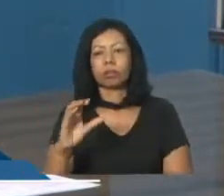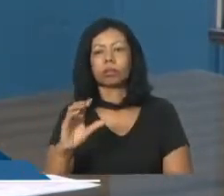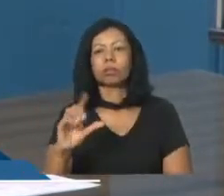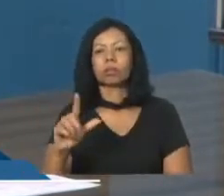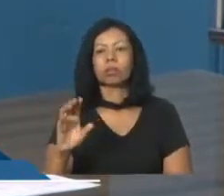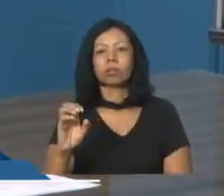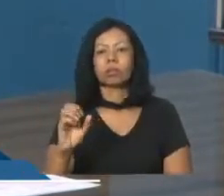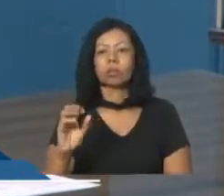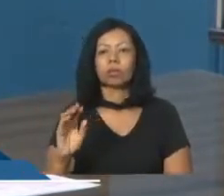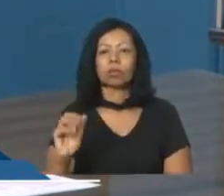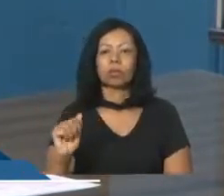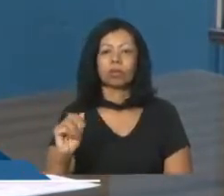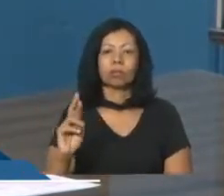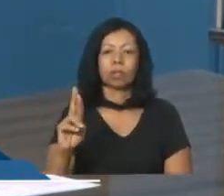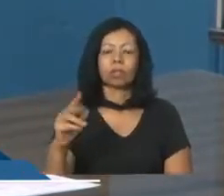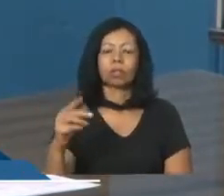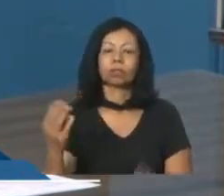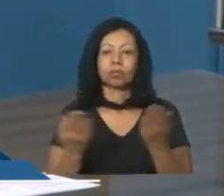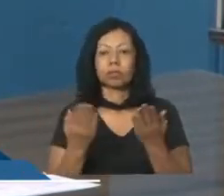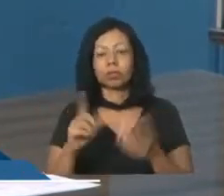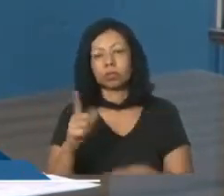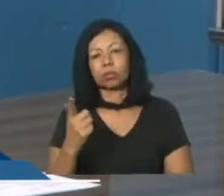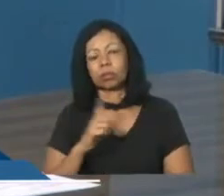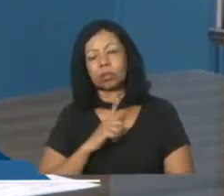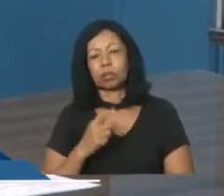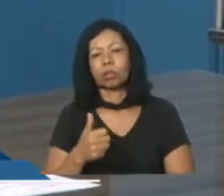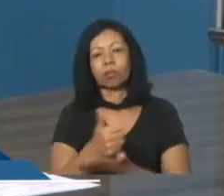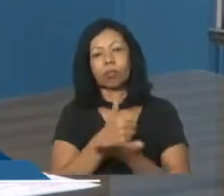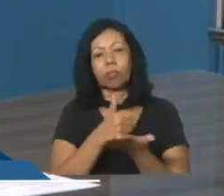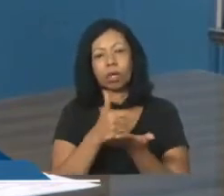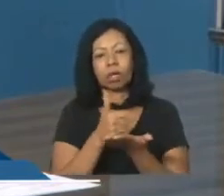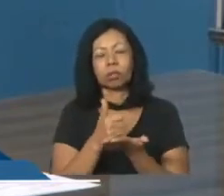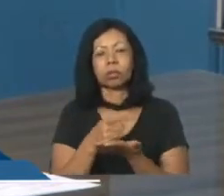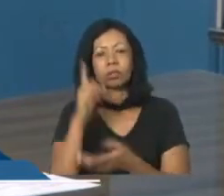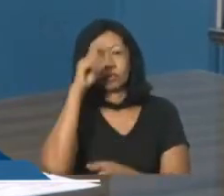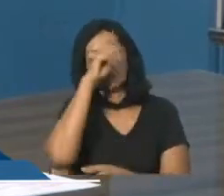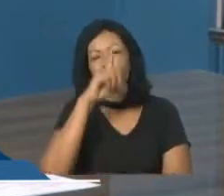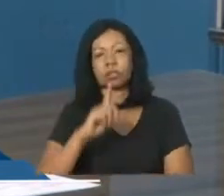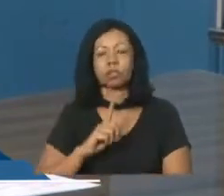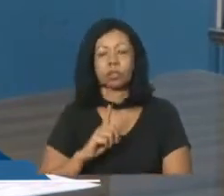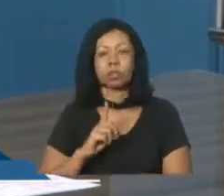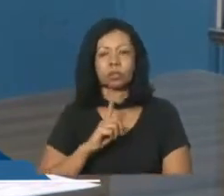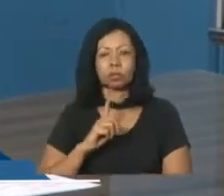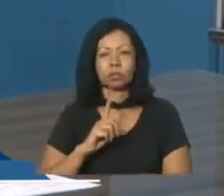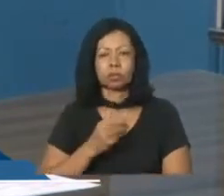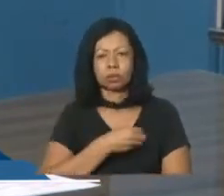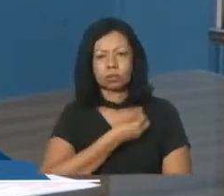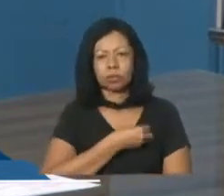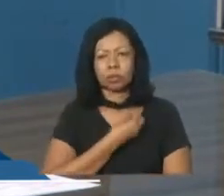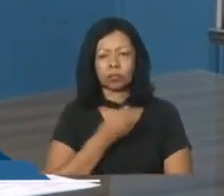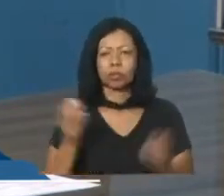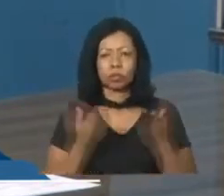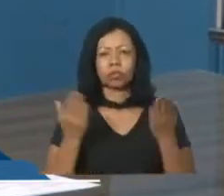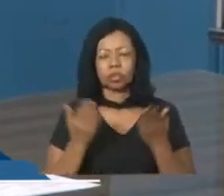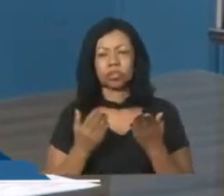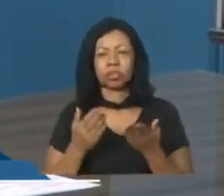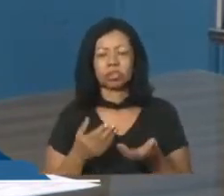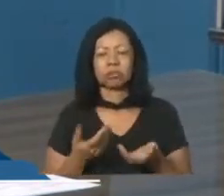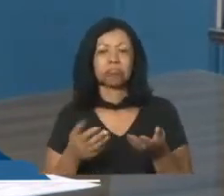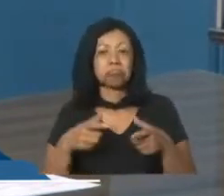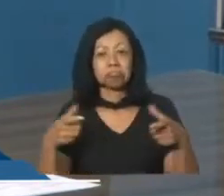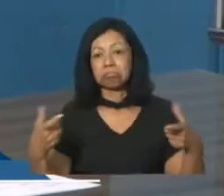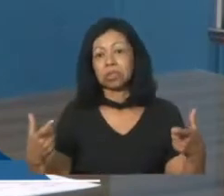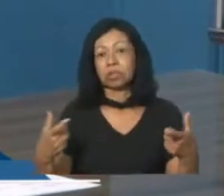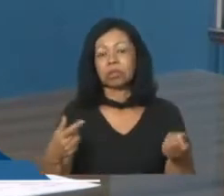não têm o básico. Né? A dificuldade que nós vivemos hoje é assustadora. Então